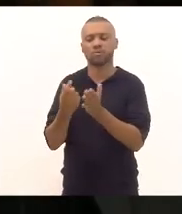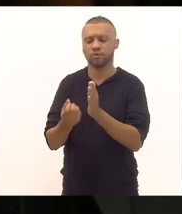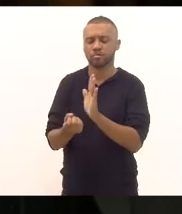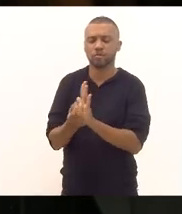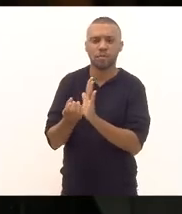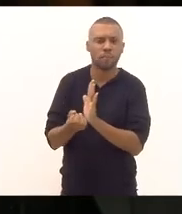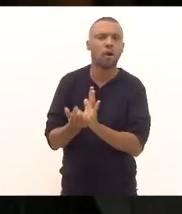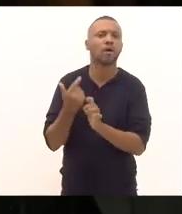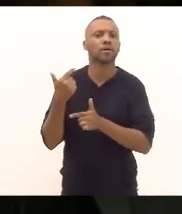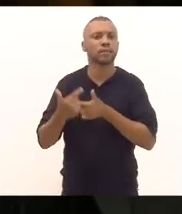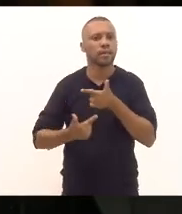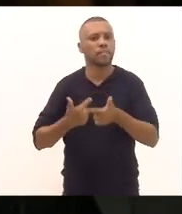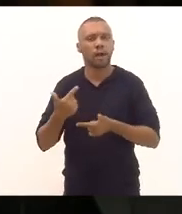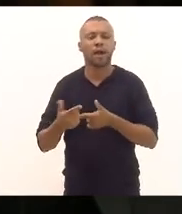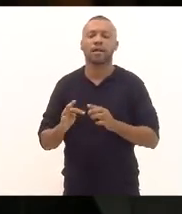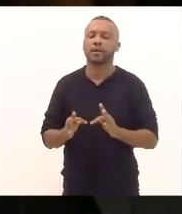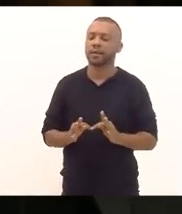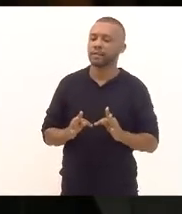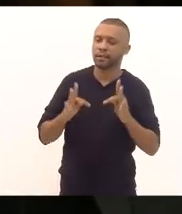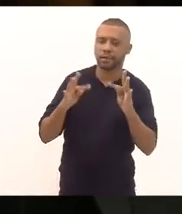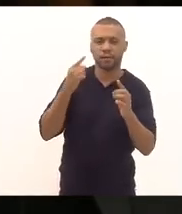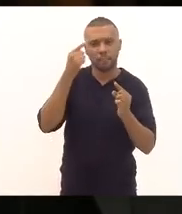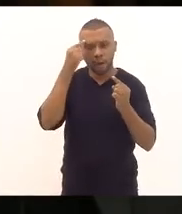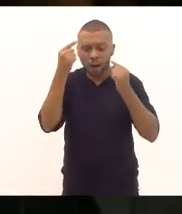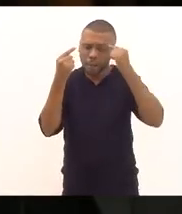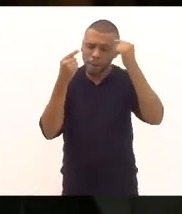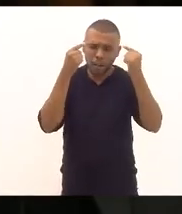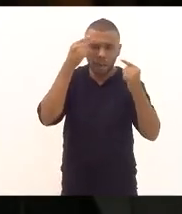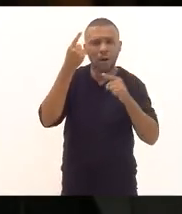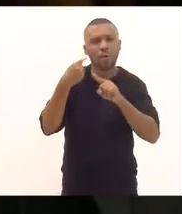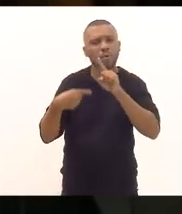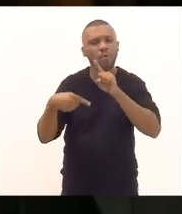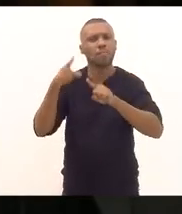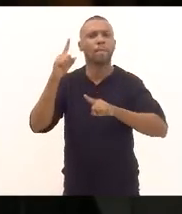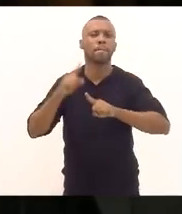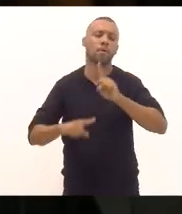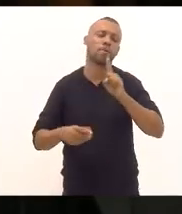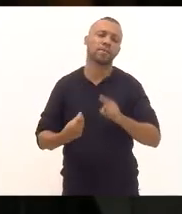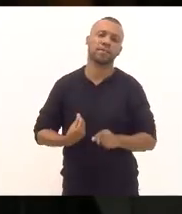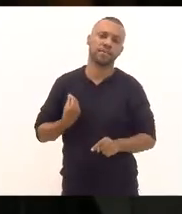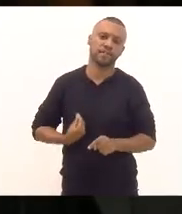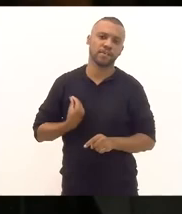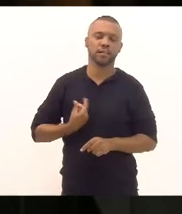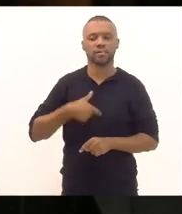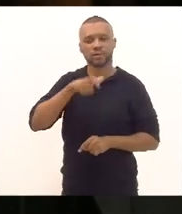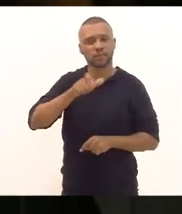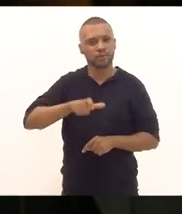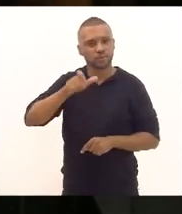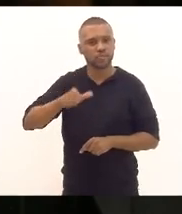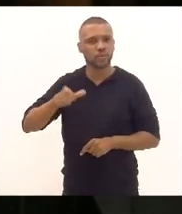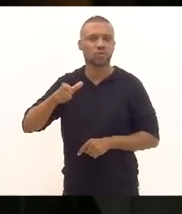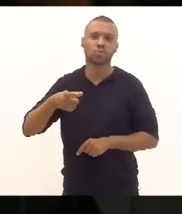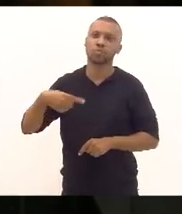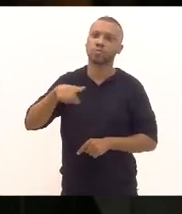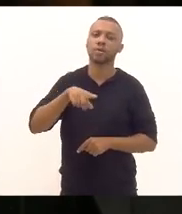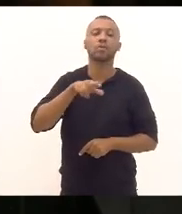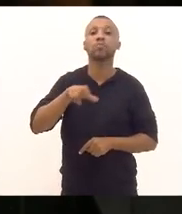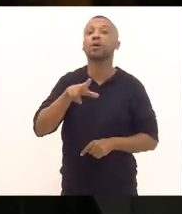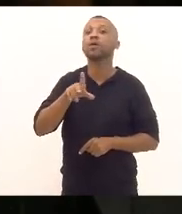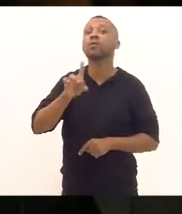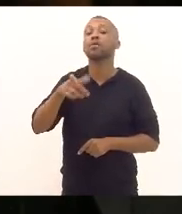trabalho para a inovação tecnológica com a transformação da vida das pessoas não só do município